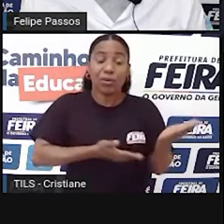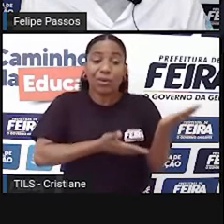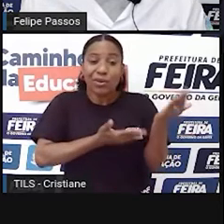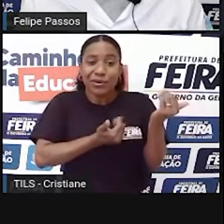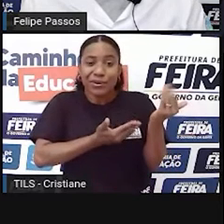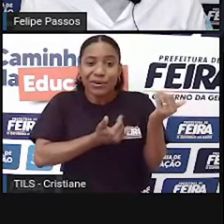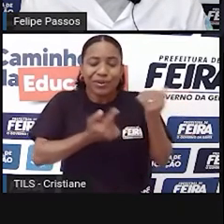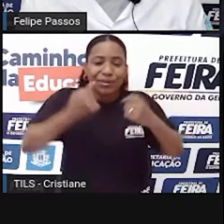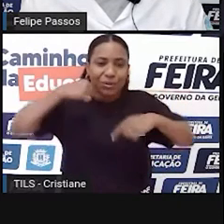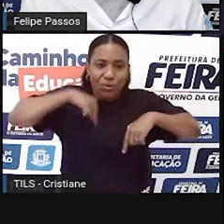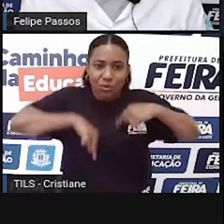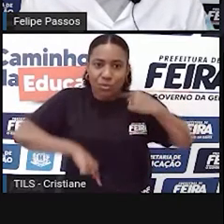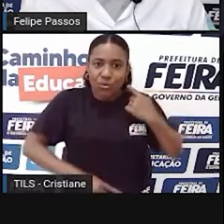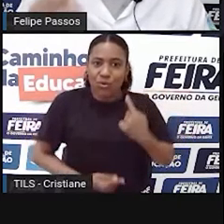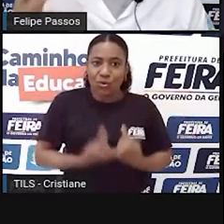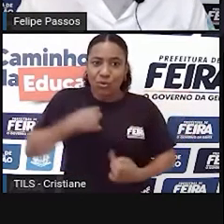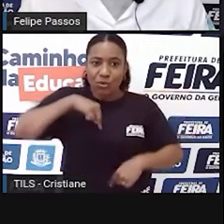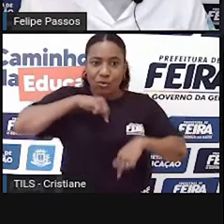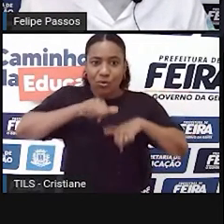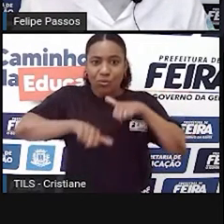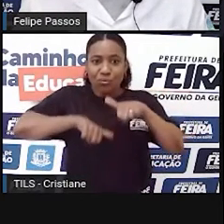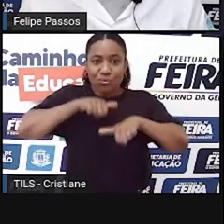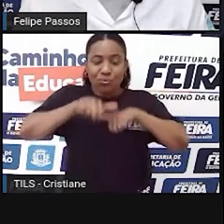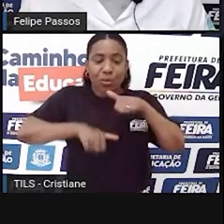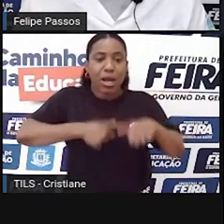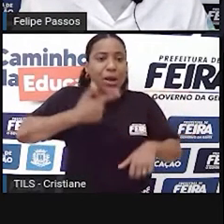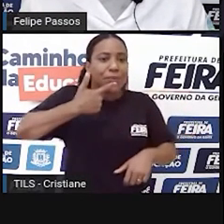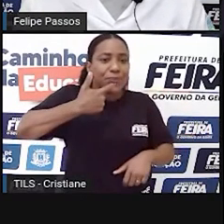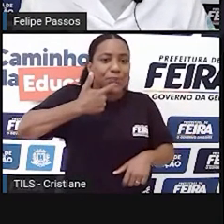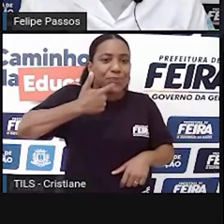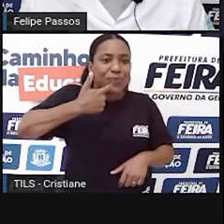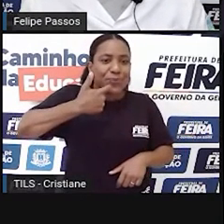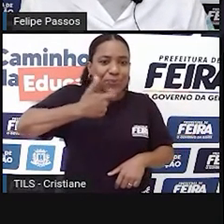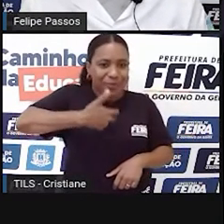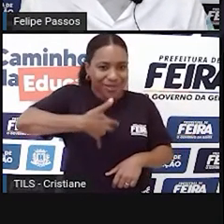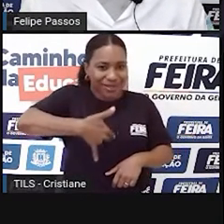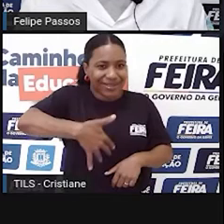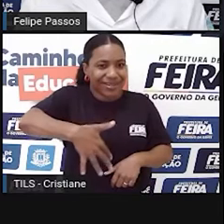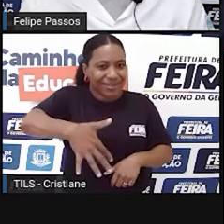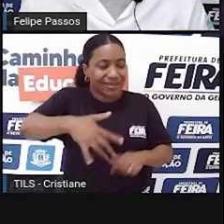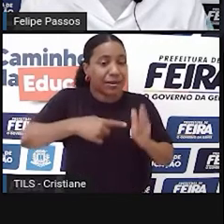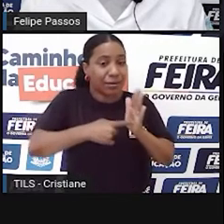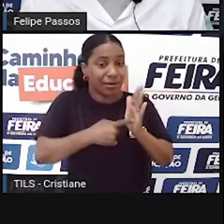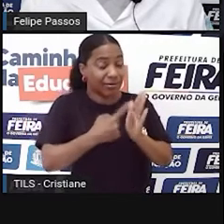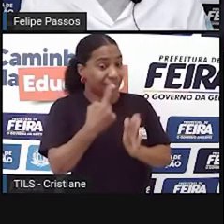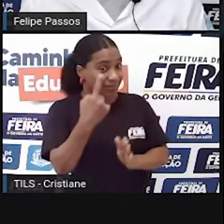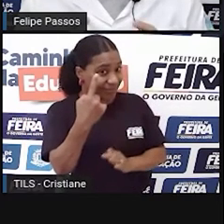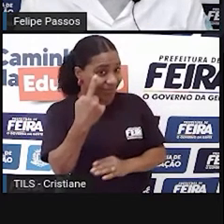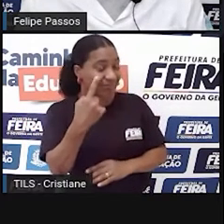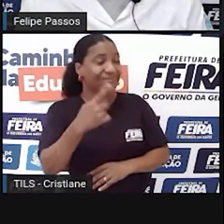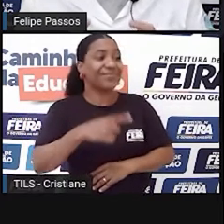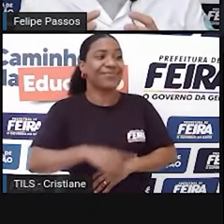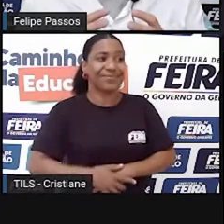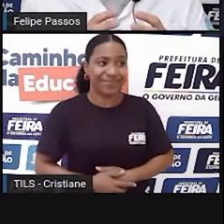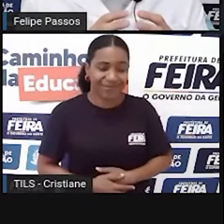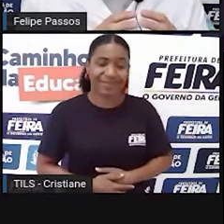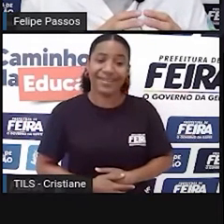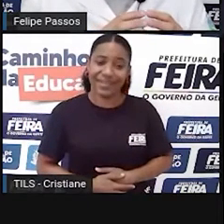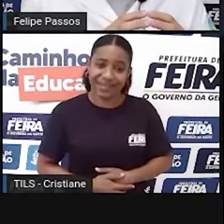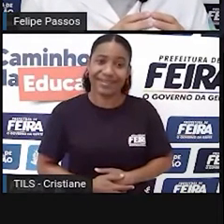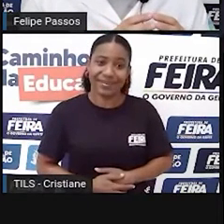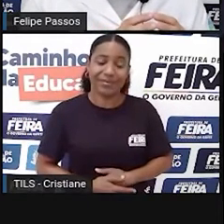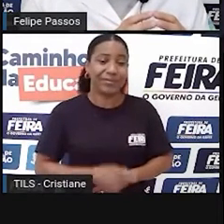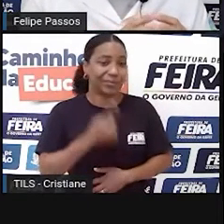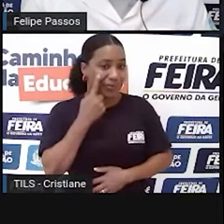no corpo dessa pessoa. A primeira menstruação, né? No caso das meninas. Então, assim, a puberdade está mais